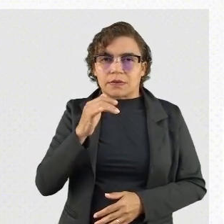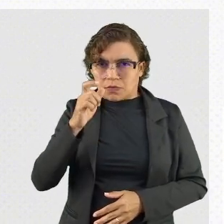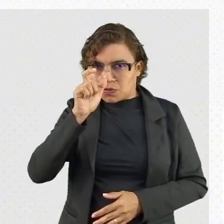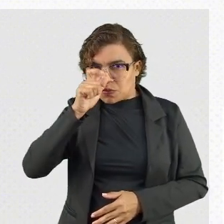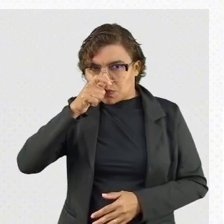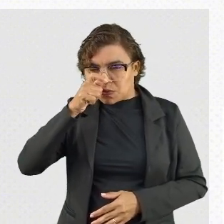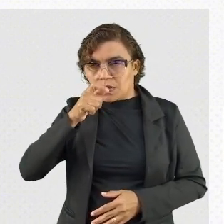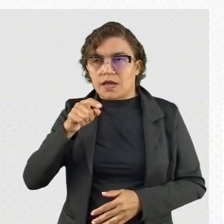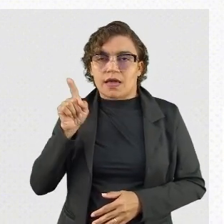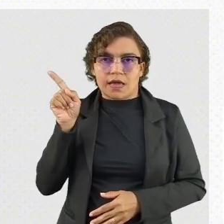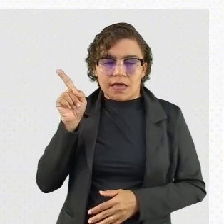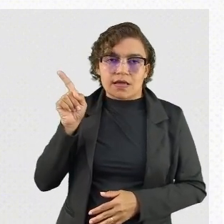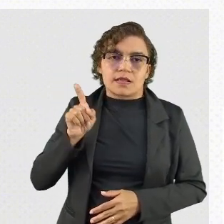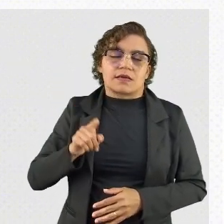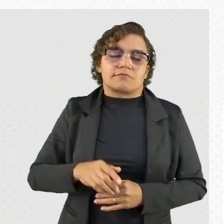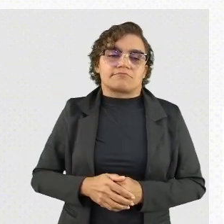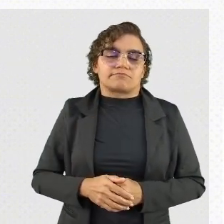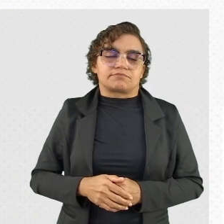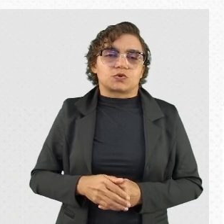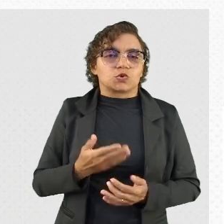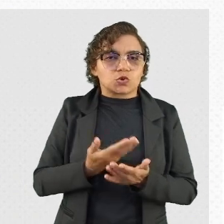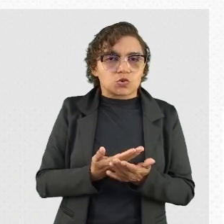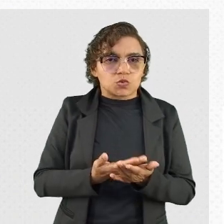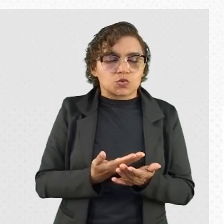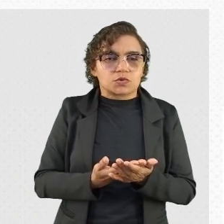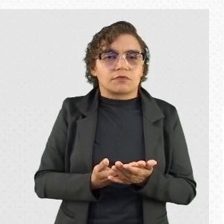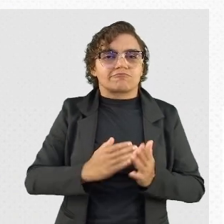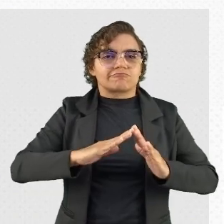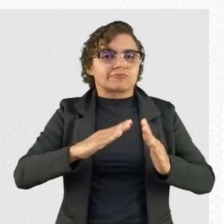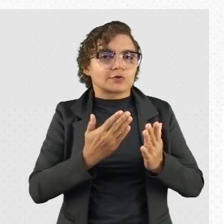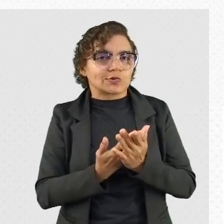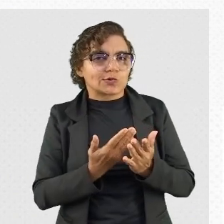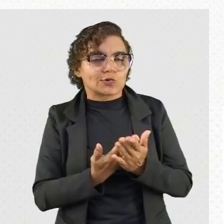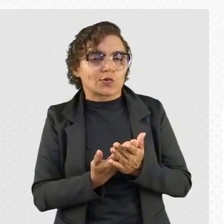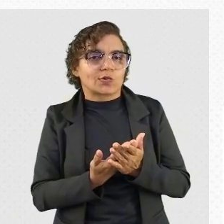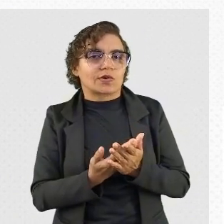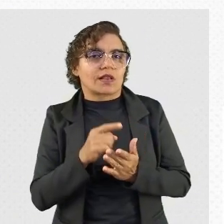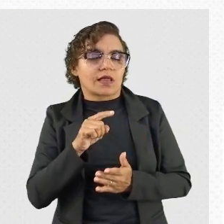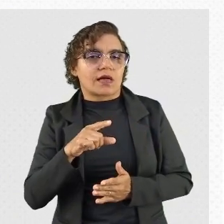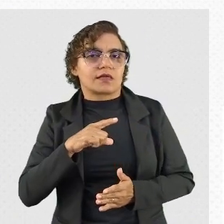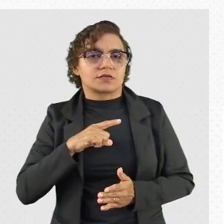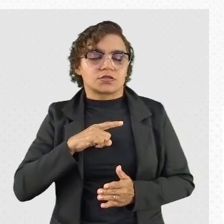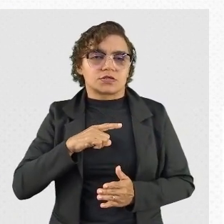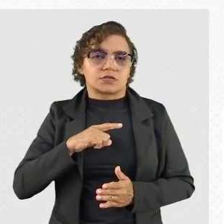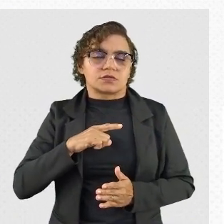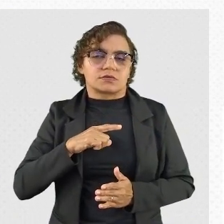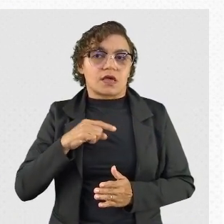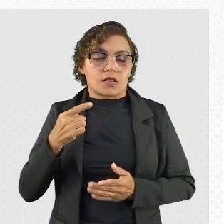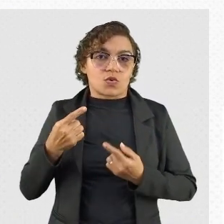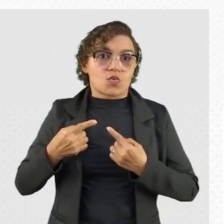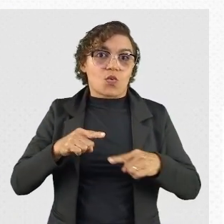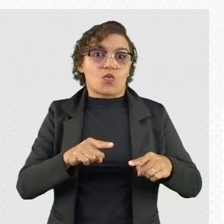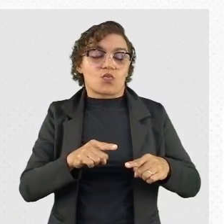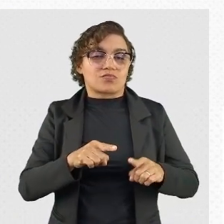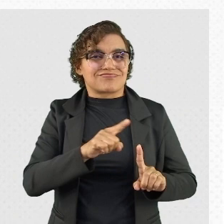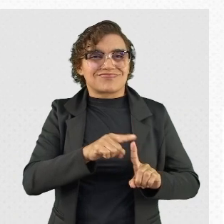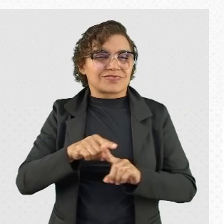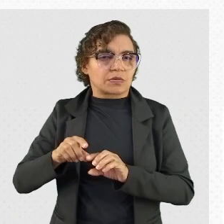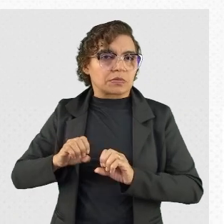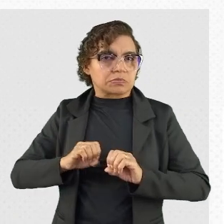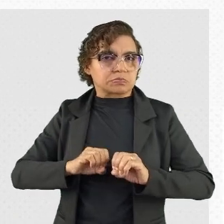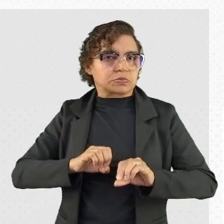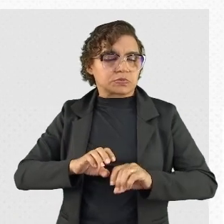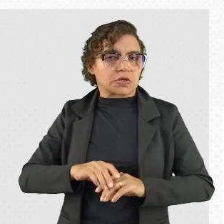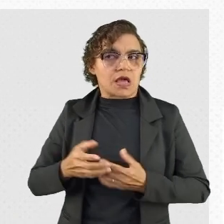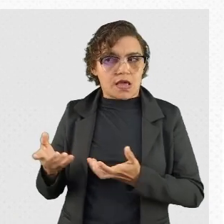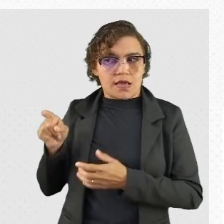né, jesuítas, que tinha essa tradição escolástica, e ele foi completamente contra esse tipo de ensino. Ele queria